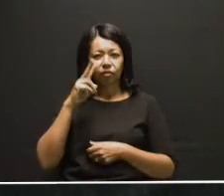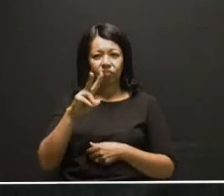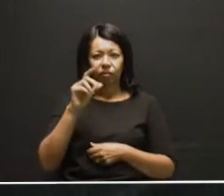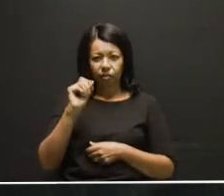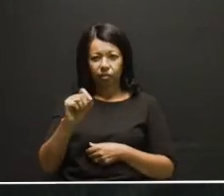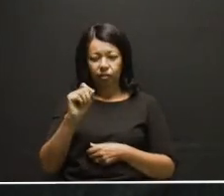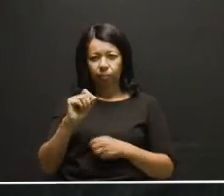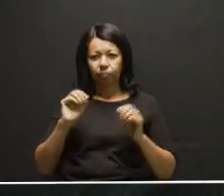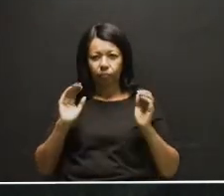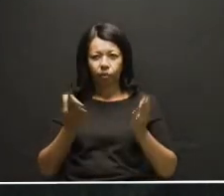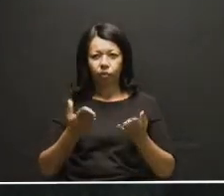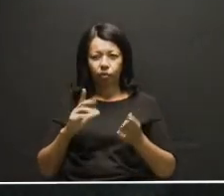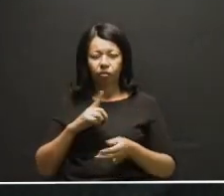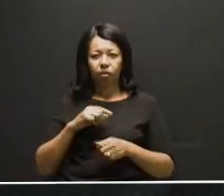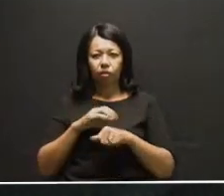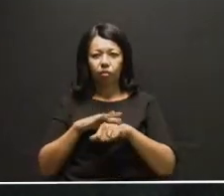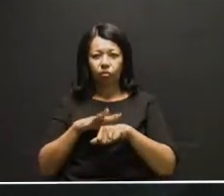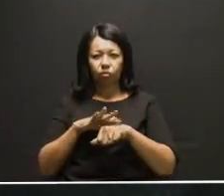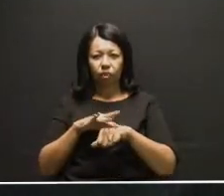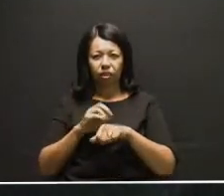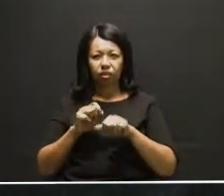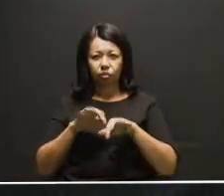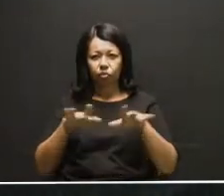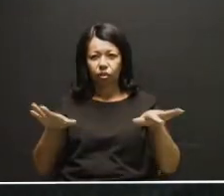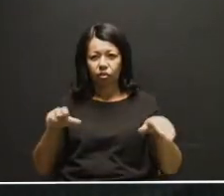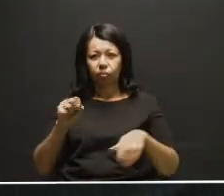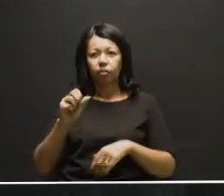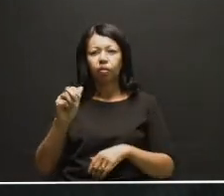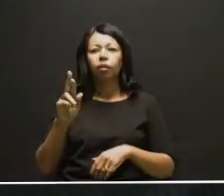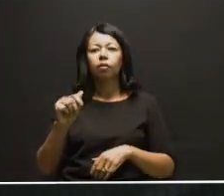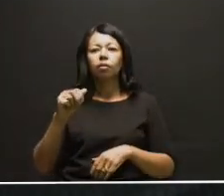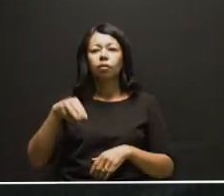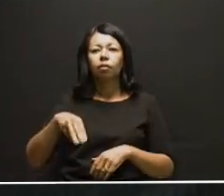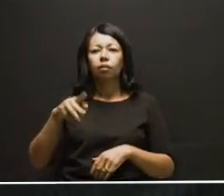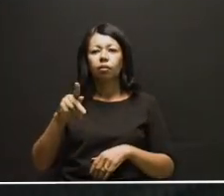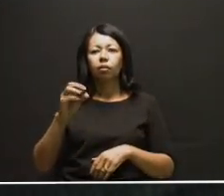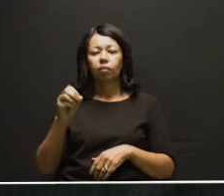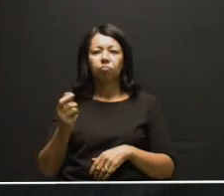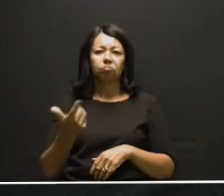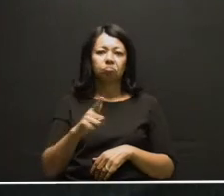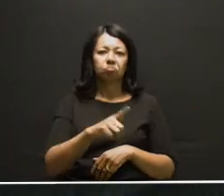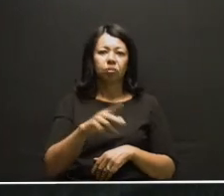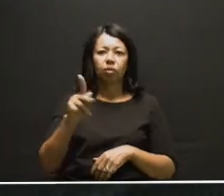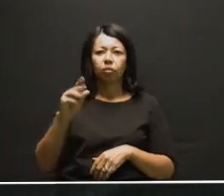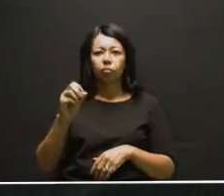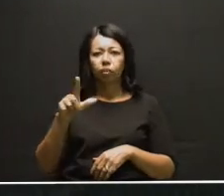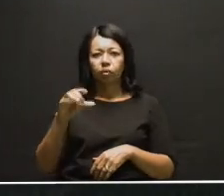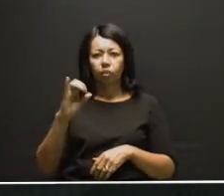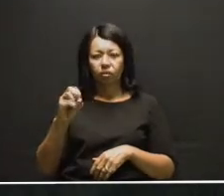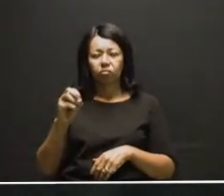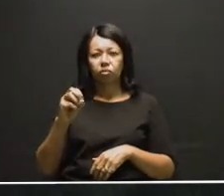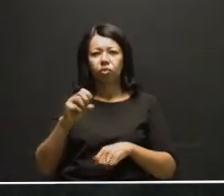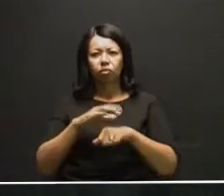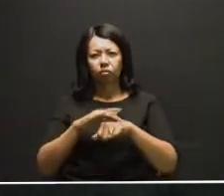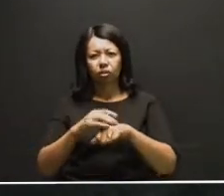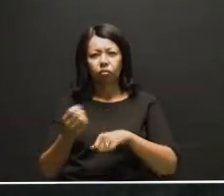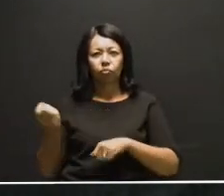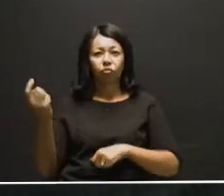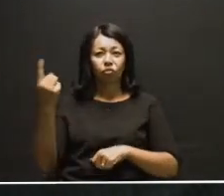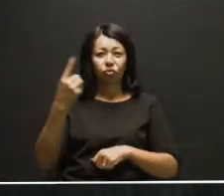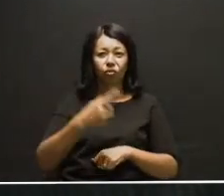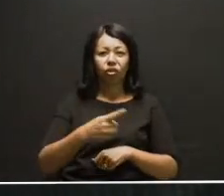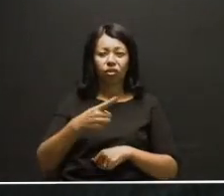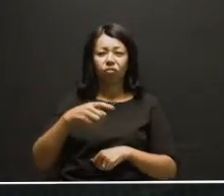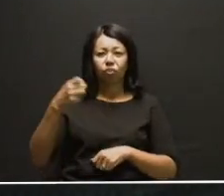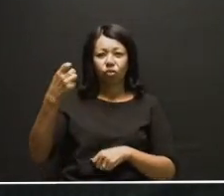hoje é doenças erradicadas como o sarampo a poliomielite são doenças que estão reaparecer em nosso país a